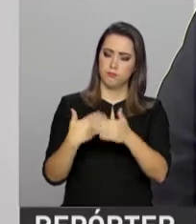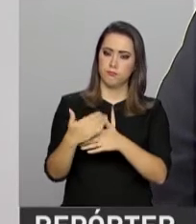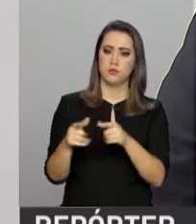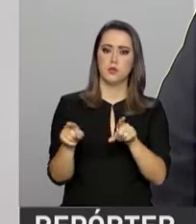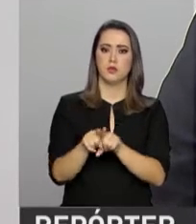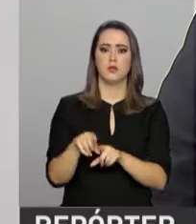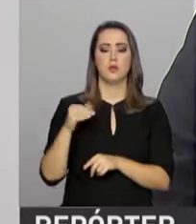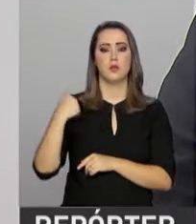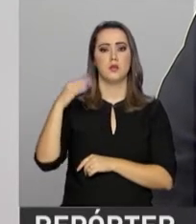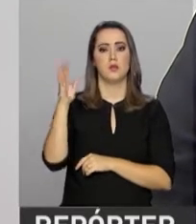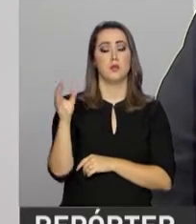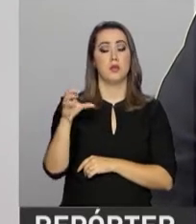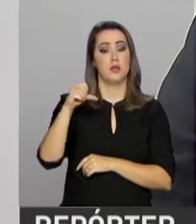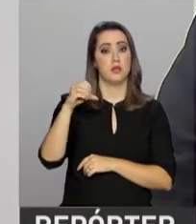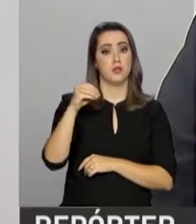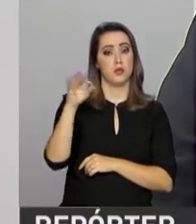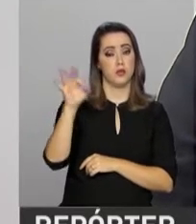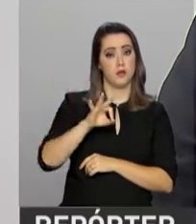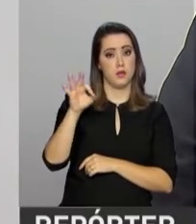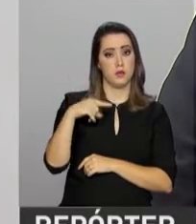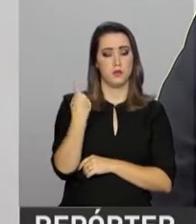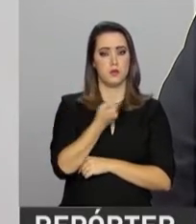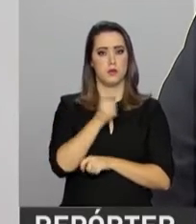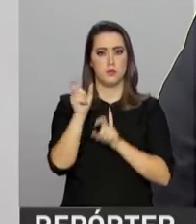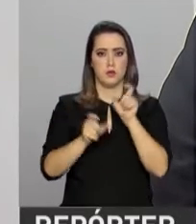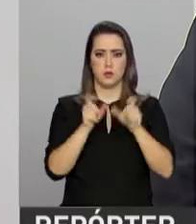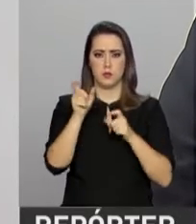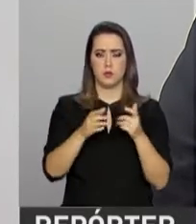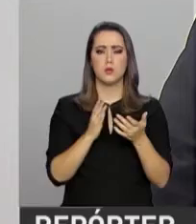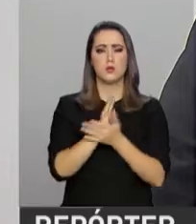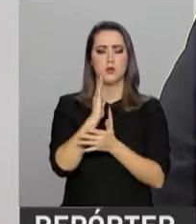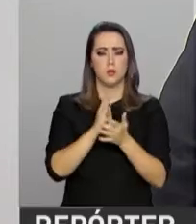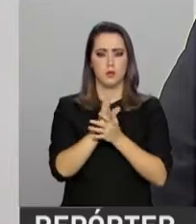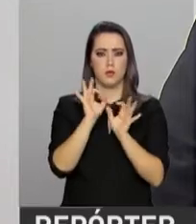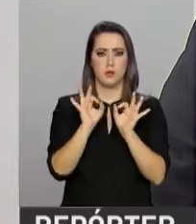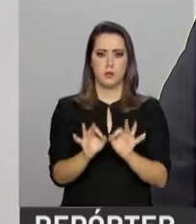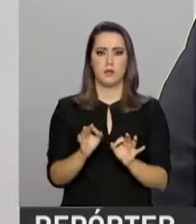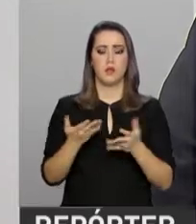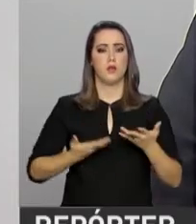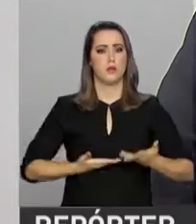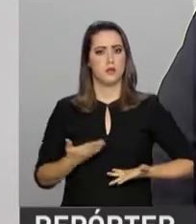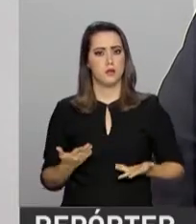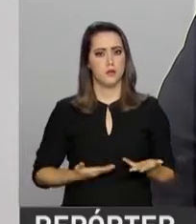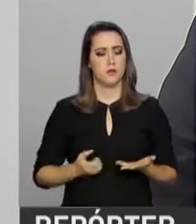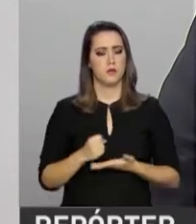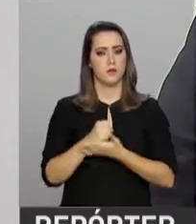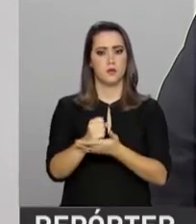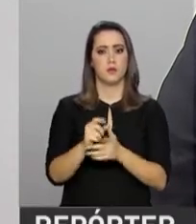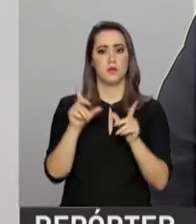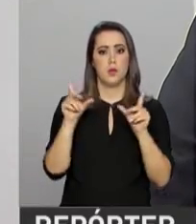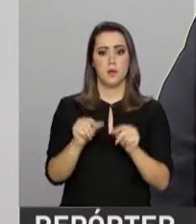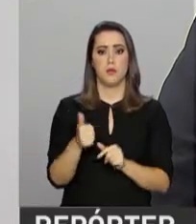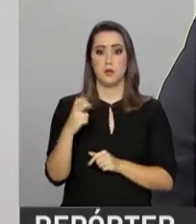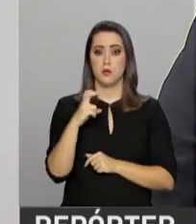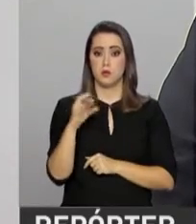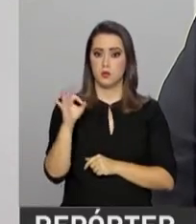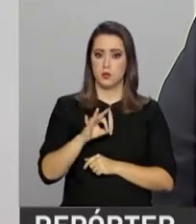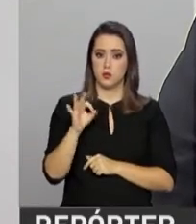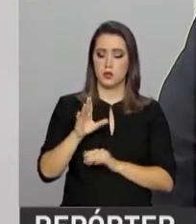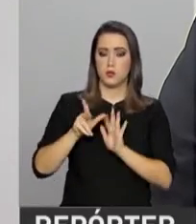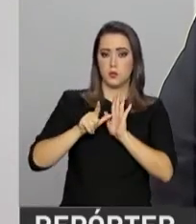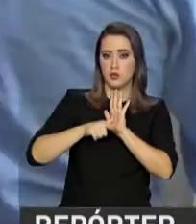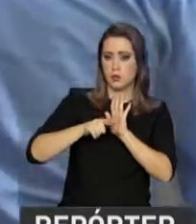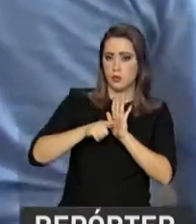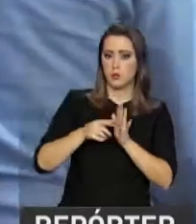seja, mais de 90% dos nossos clientes aprovando os serviços prestados e menos de 15% de atraso